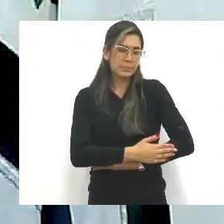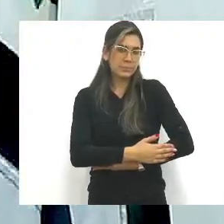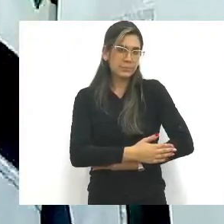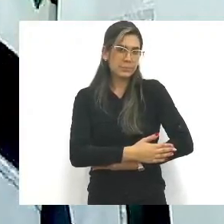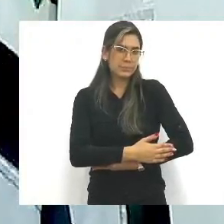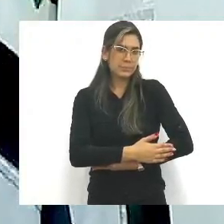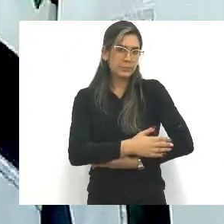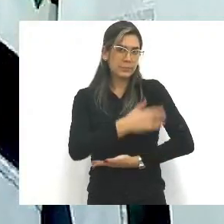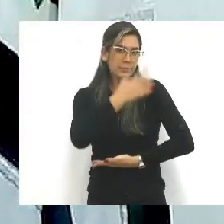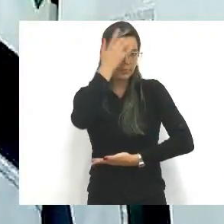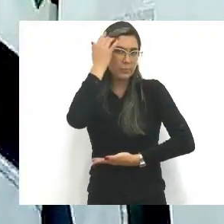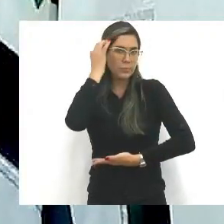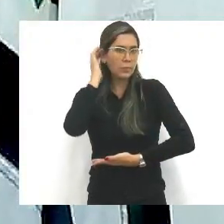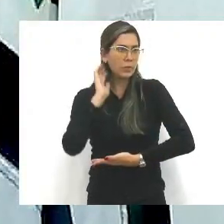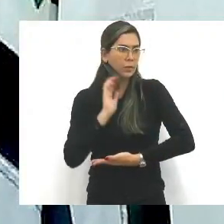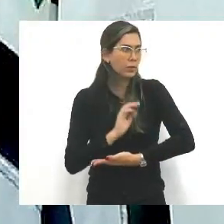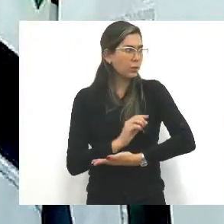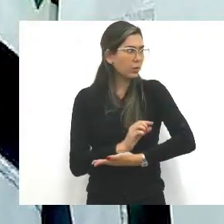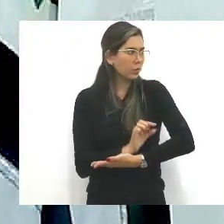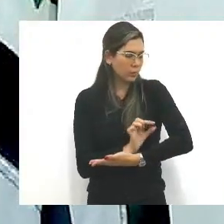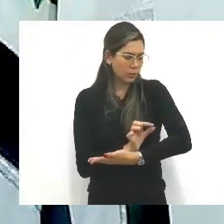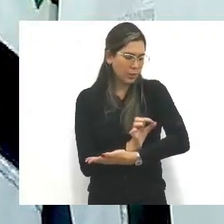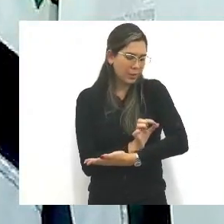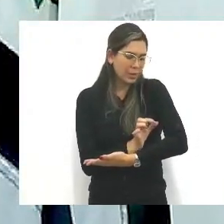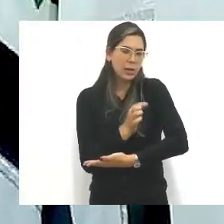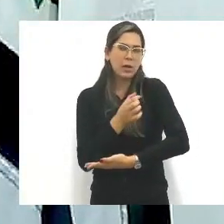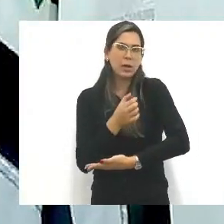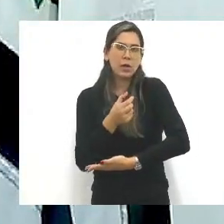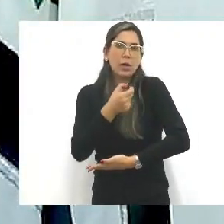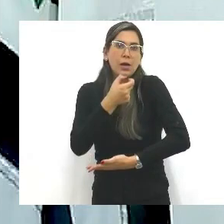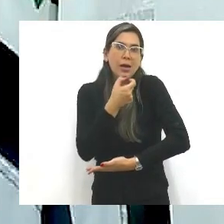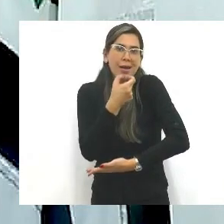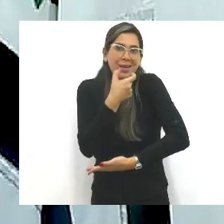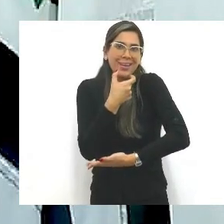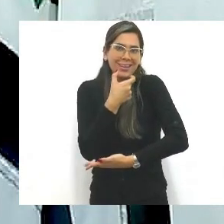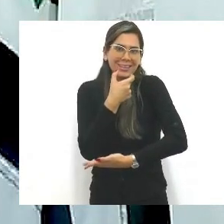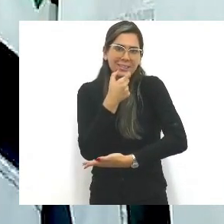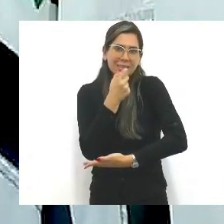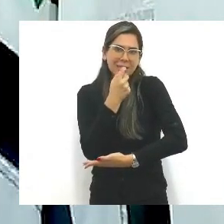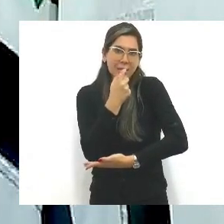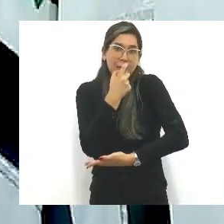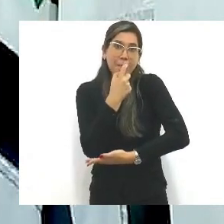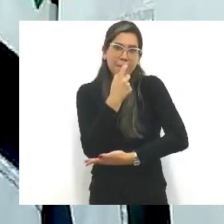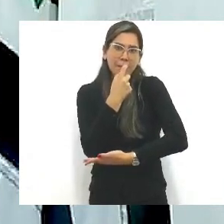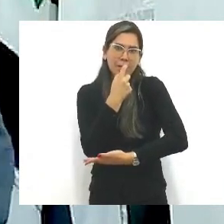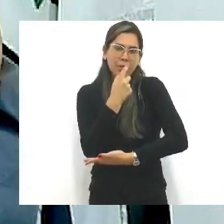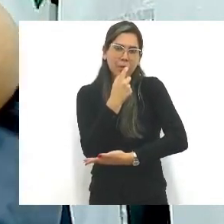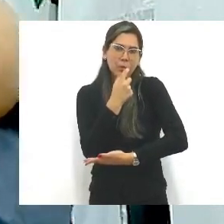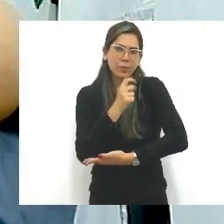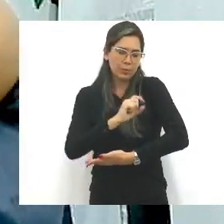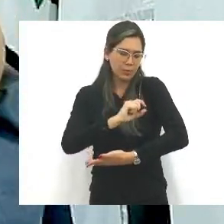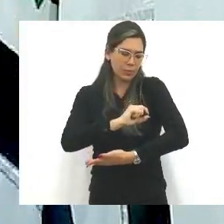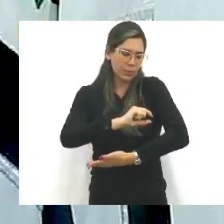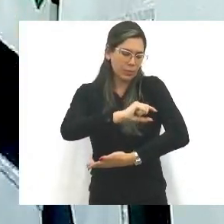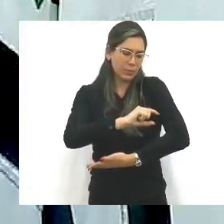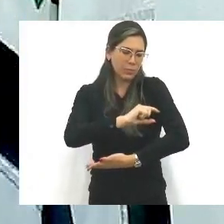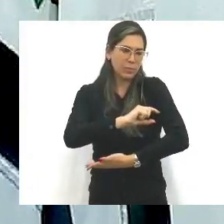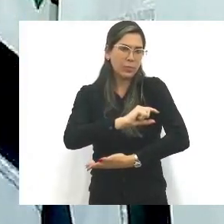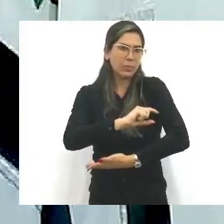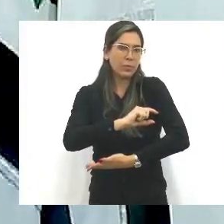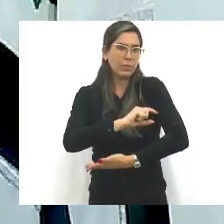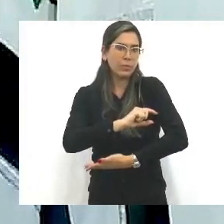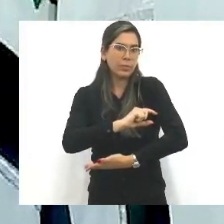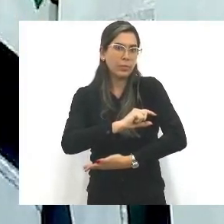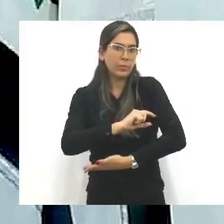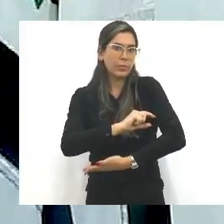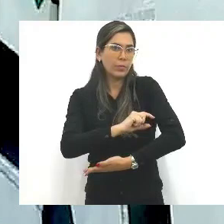ok? Abri aqui, o indicador e o polegar, eu abri os lábios do bebê e de uma forma muito simples, e o